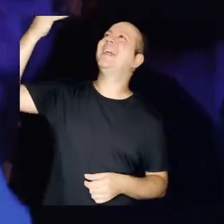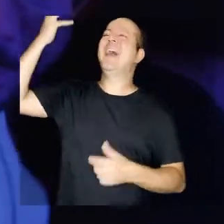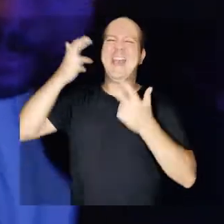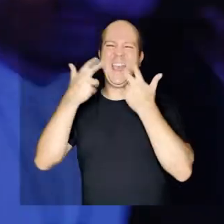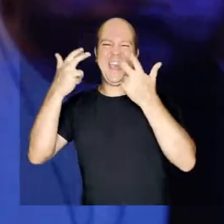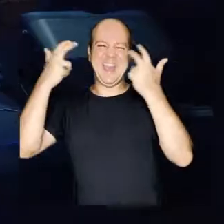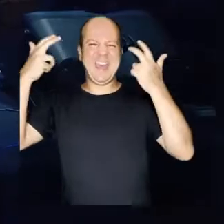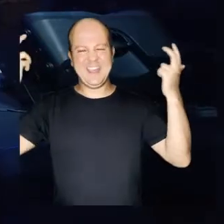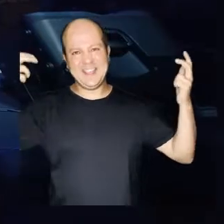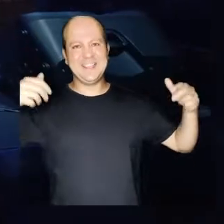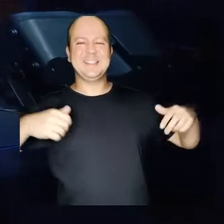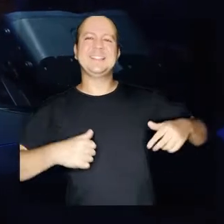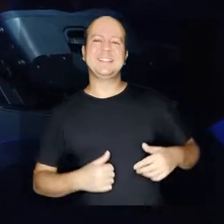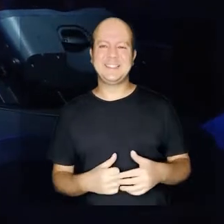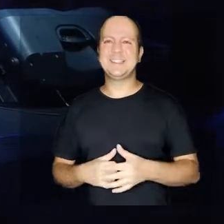foto